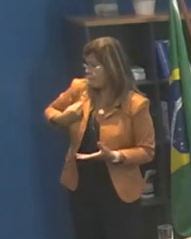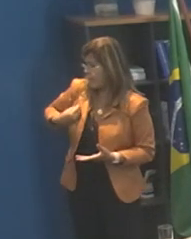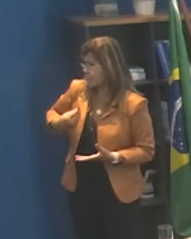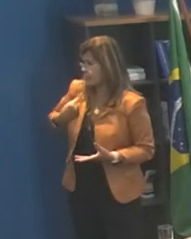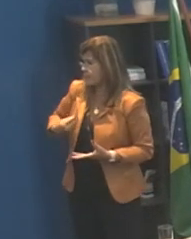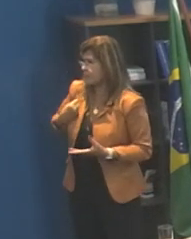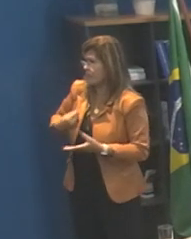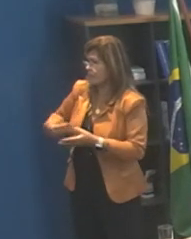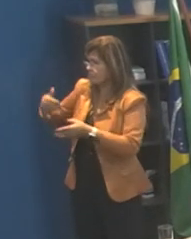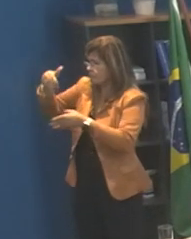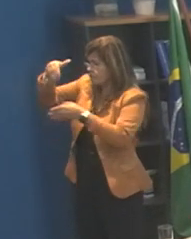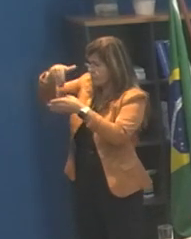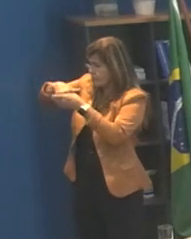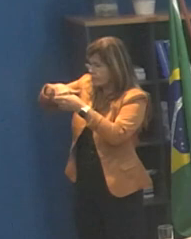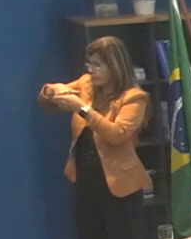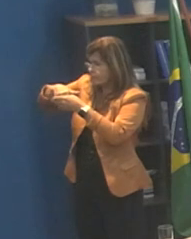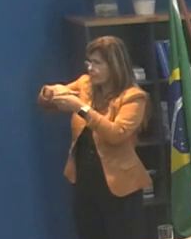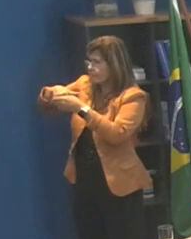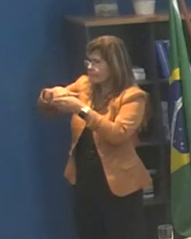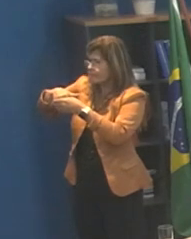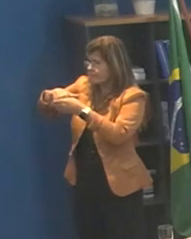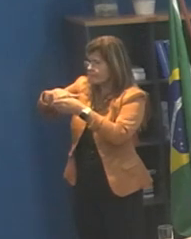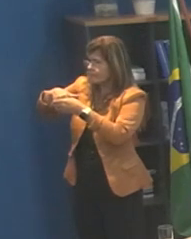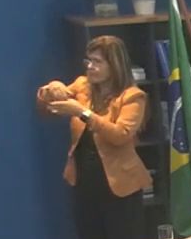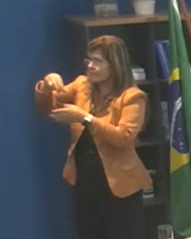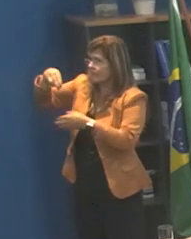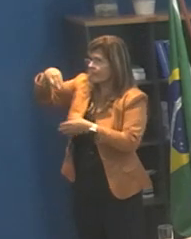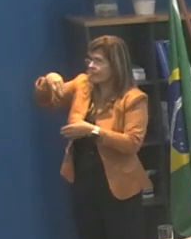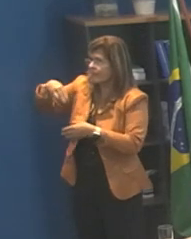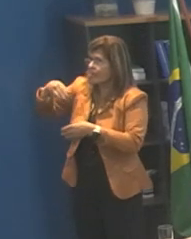Maria, fazendo